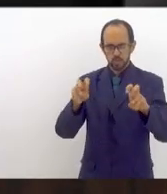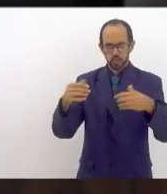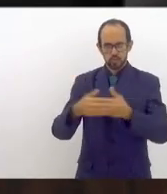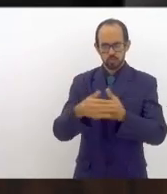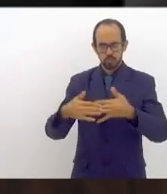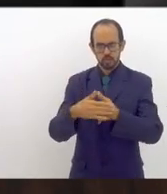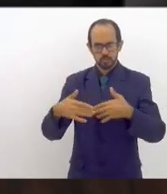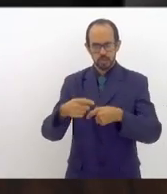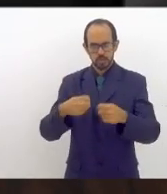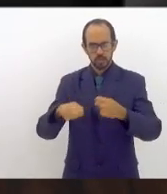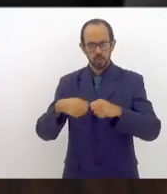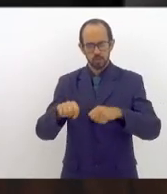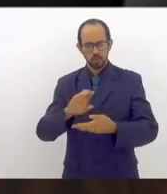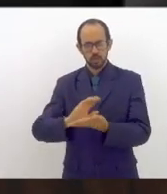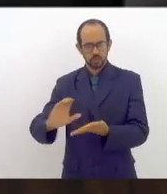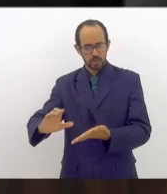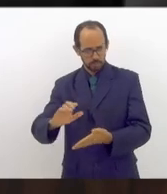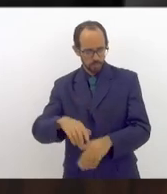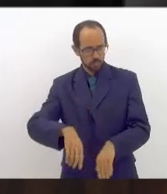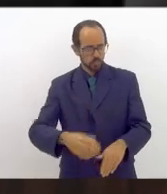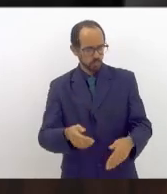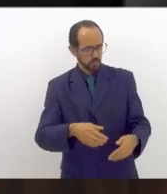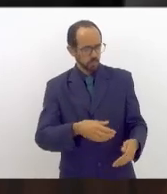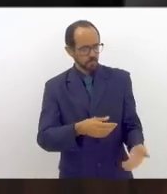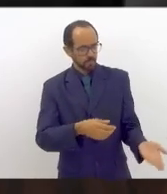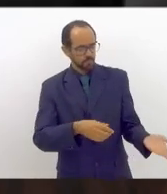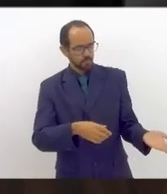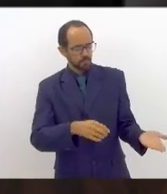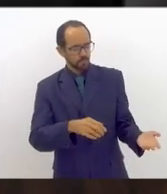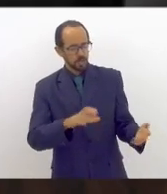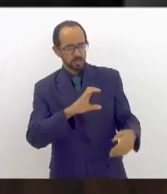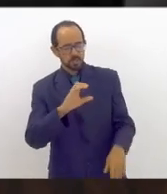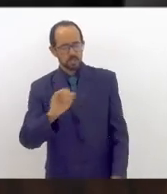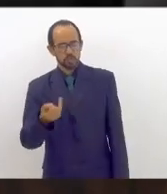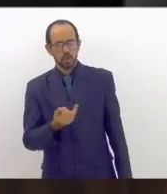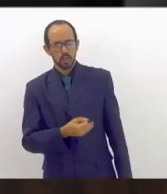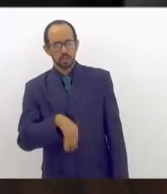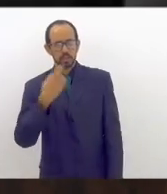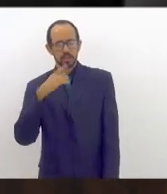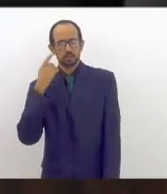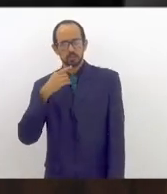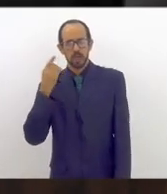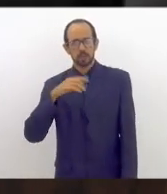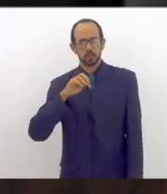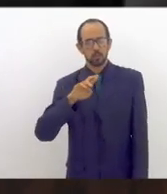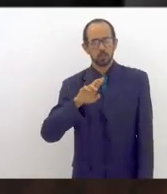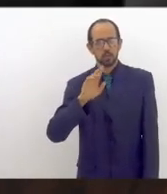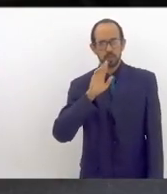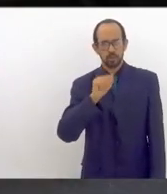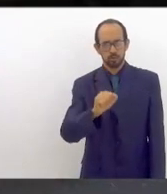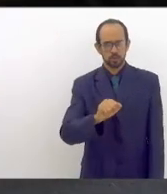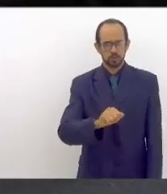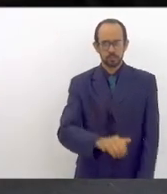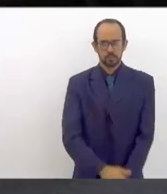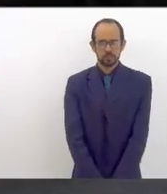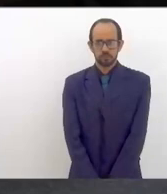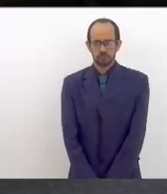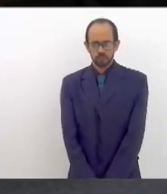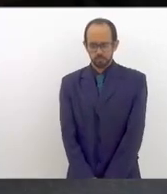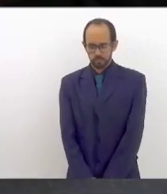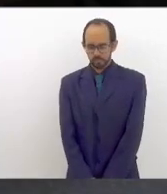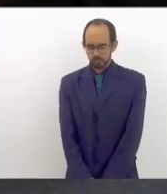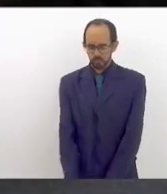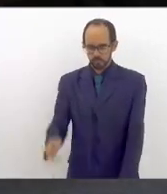de economia e orçamento para emitir parecer pela comissão de condição de Justiça Deputado Rodrigo Amorim Presidente